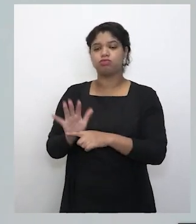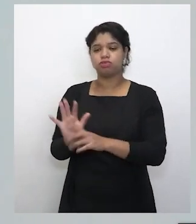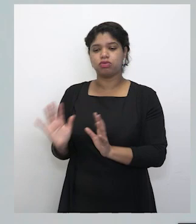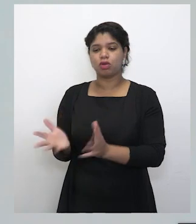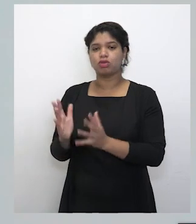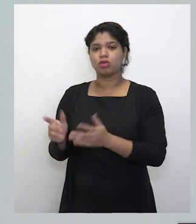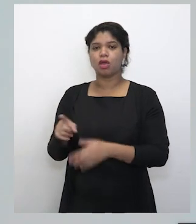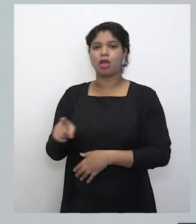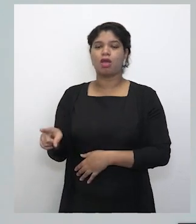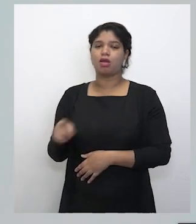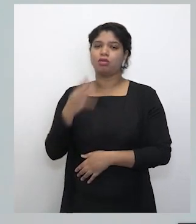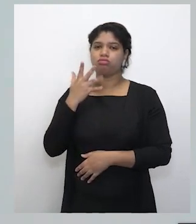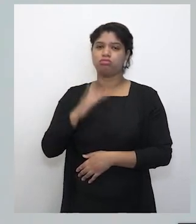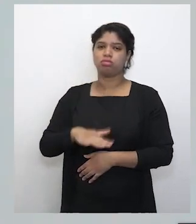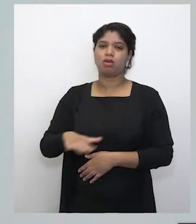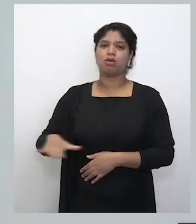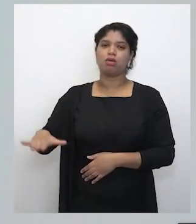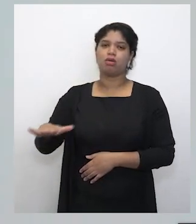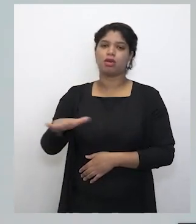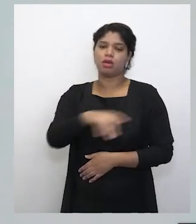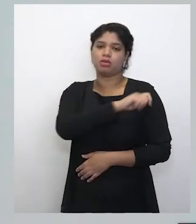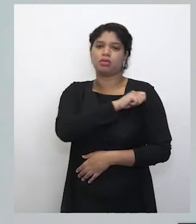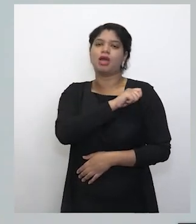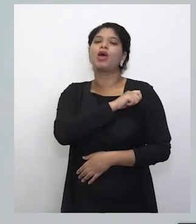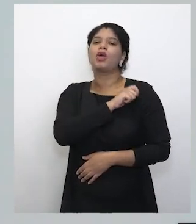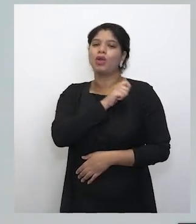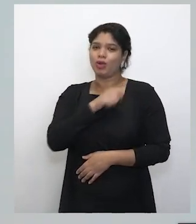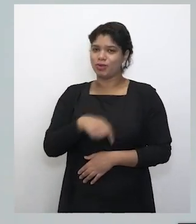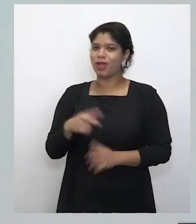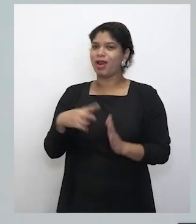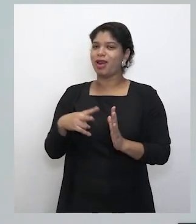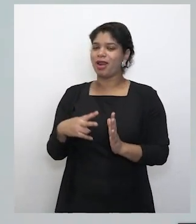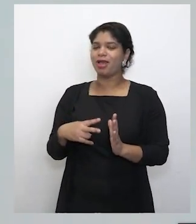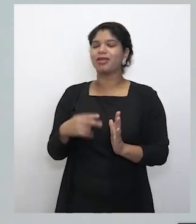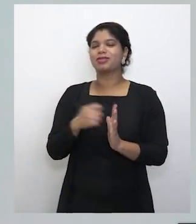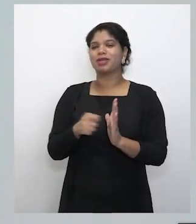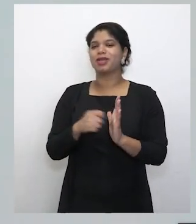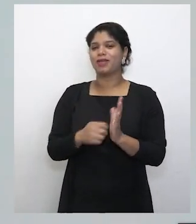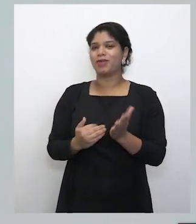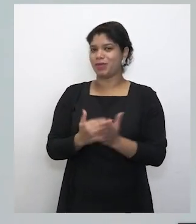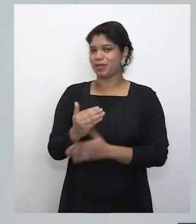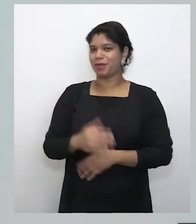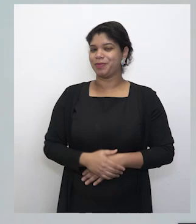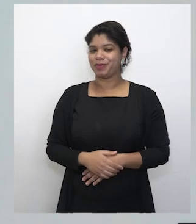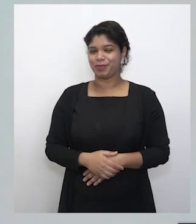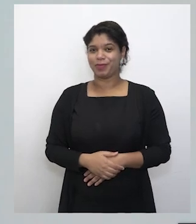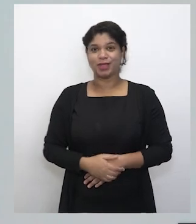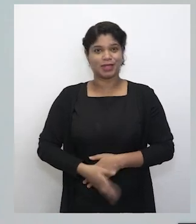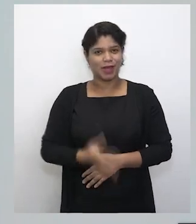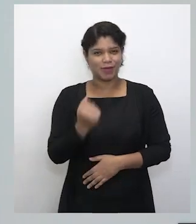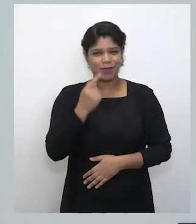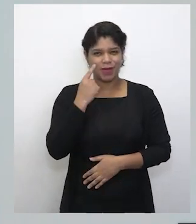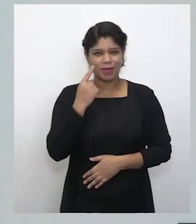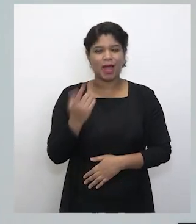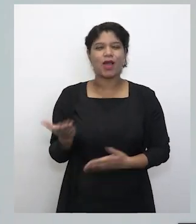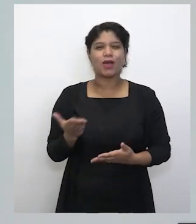e Escrever. Então, para começar a nossa formação, nós temos uma primeira